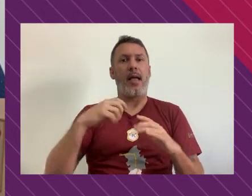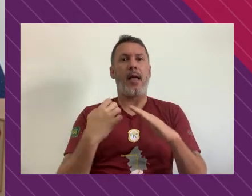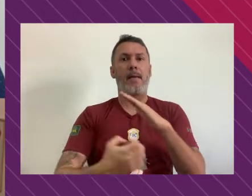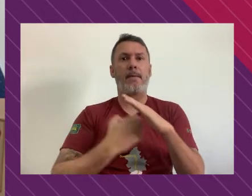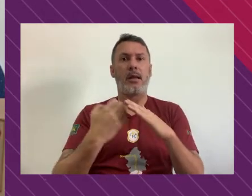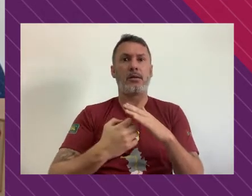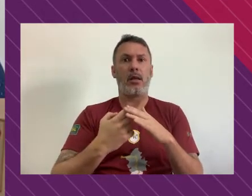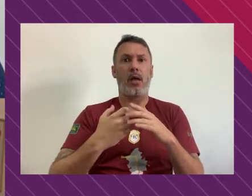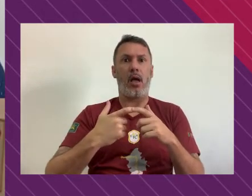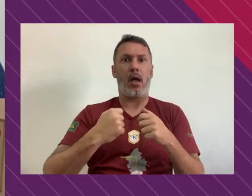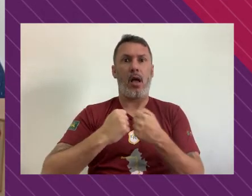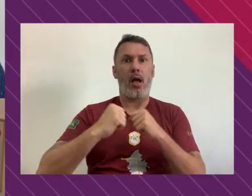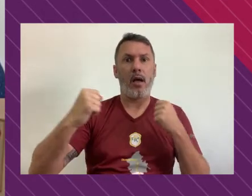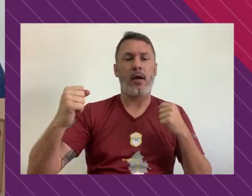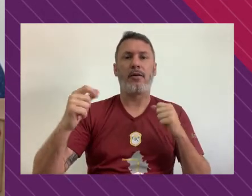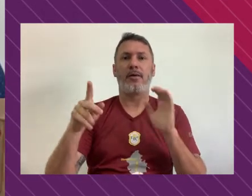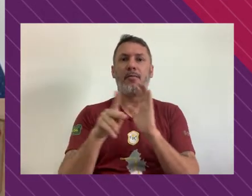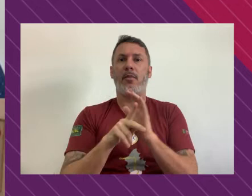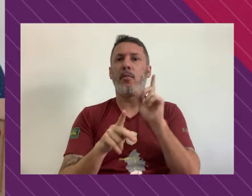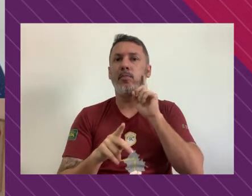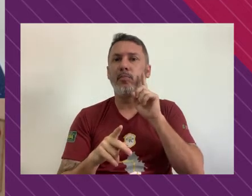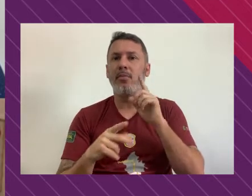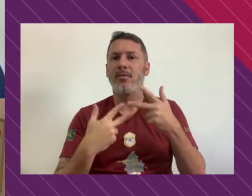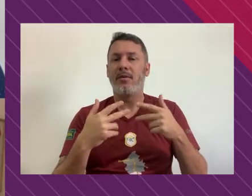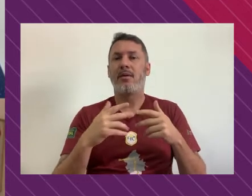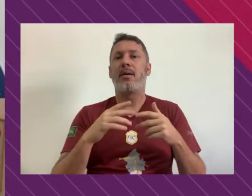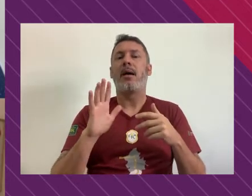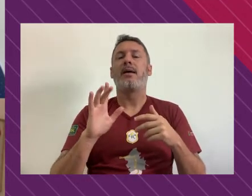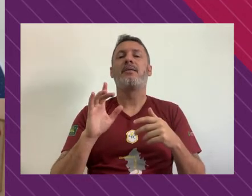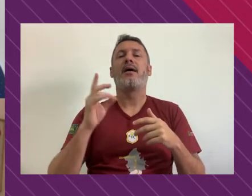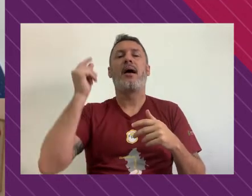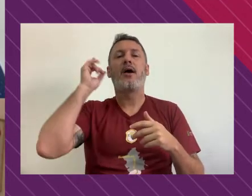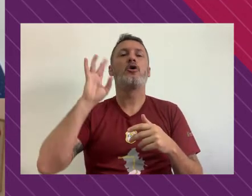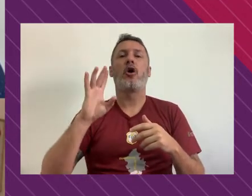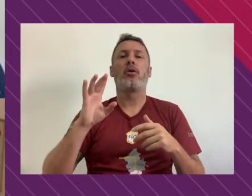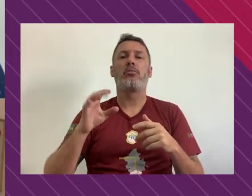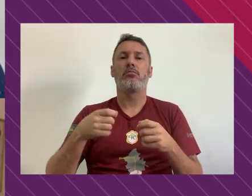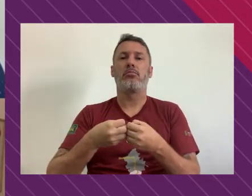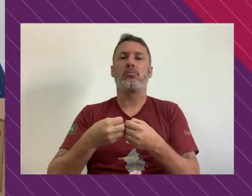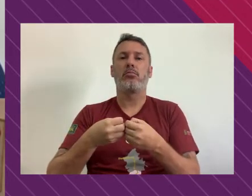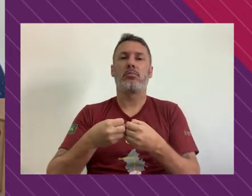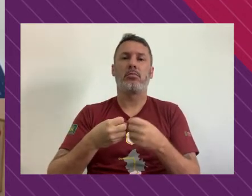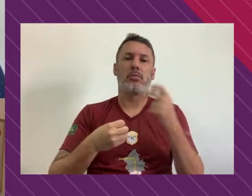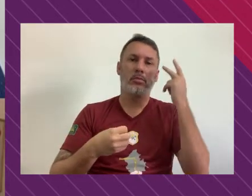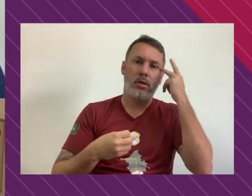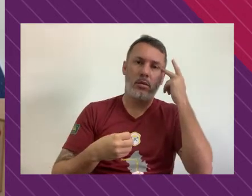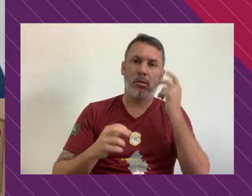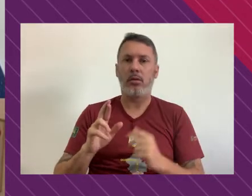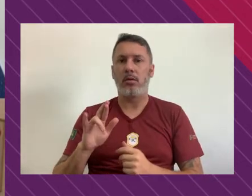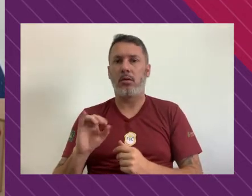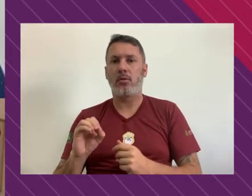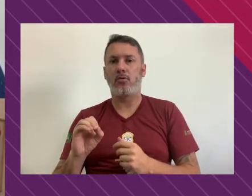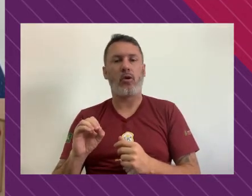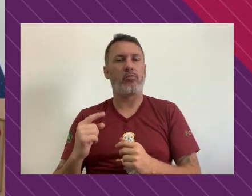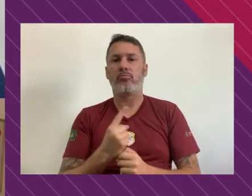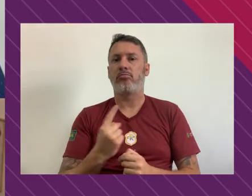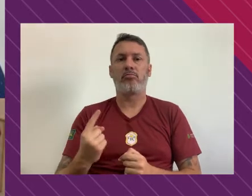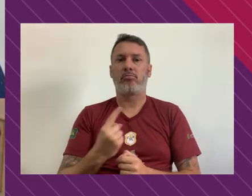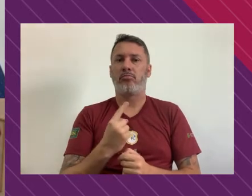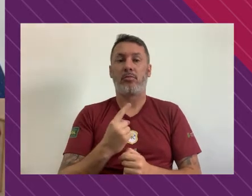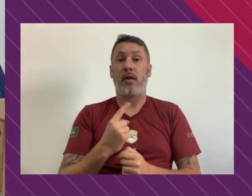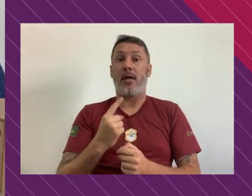também ficava um pouco mais restrito a Rio e São Paulo, que é onde elas estão em sua maioria. Quando as empresas brasileiras passam a